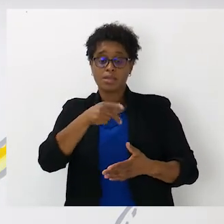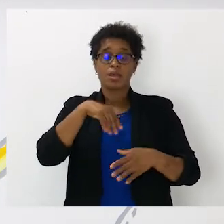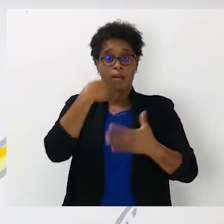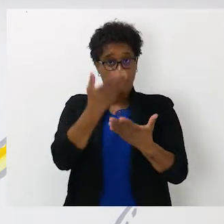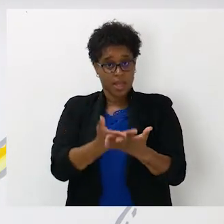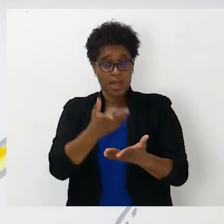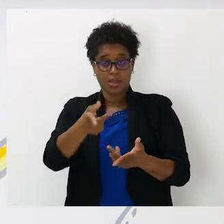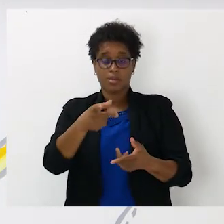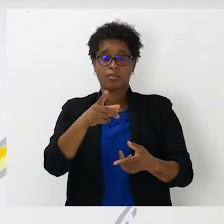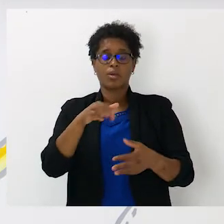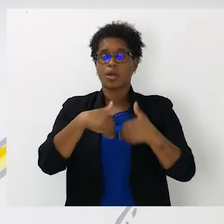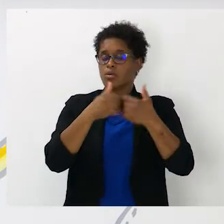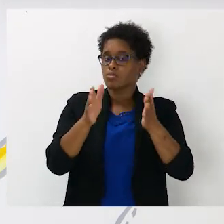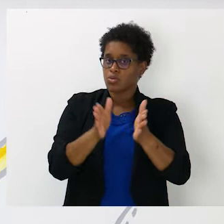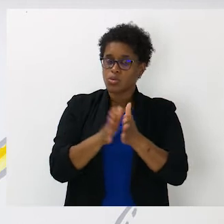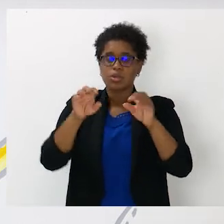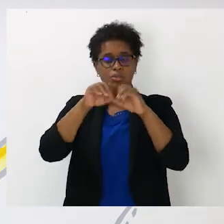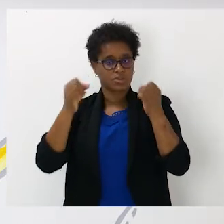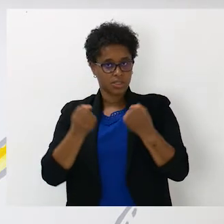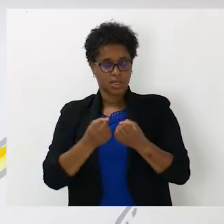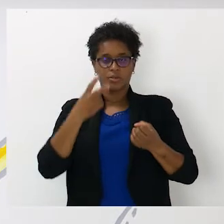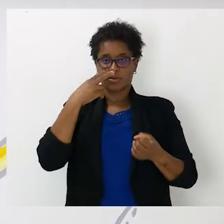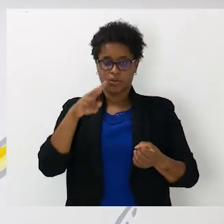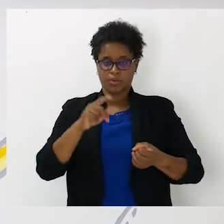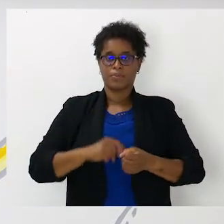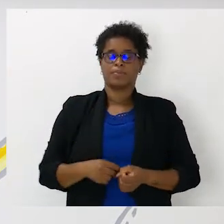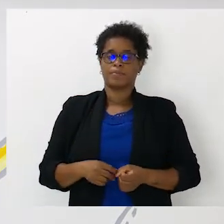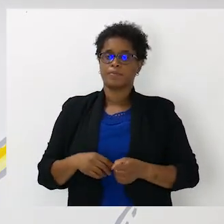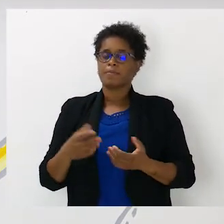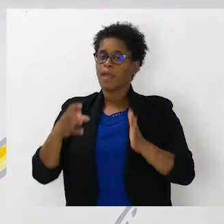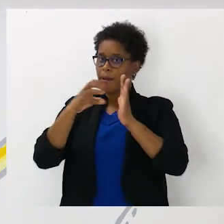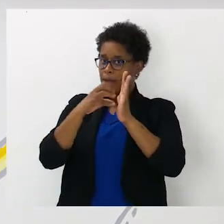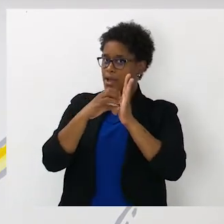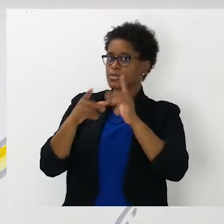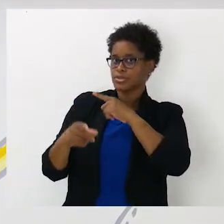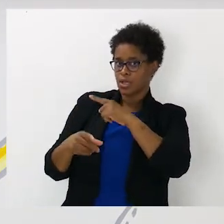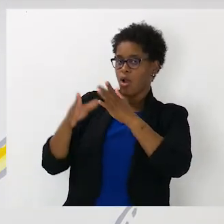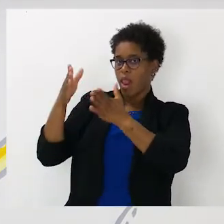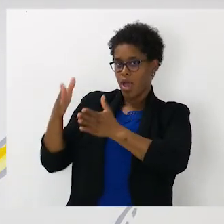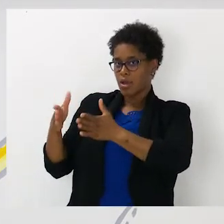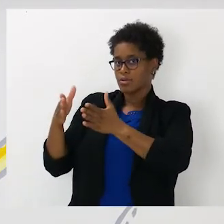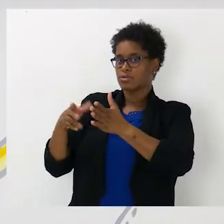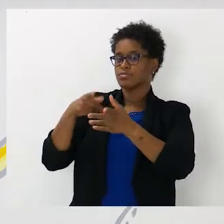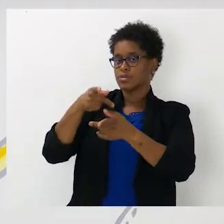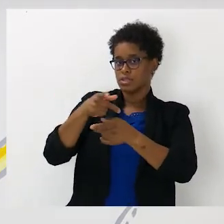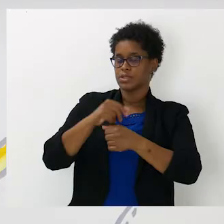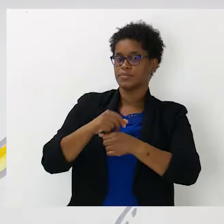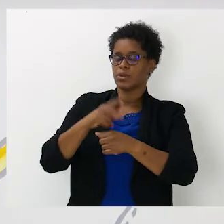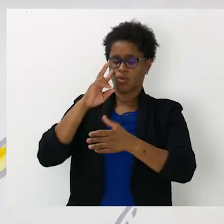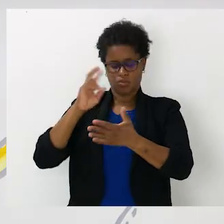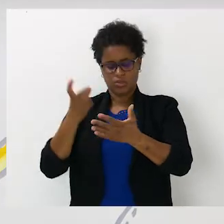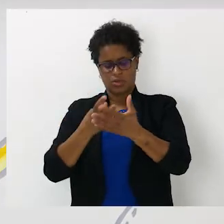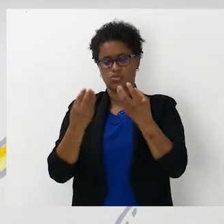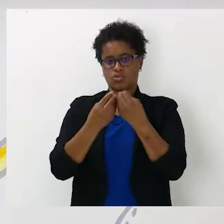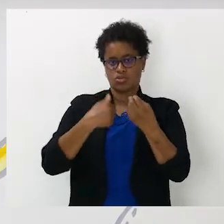aplicava-se para o resto da sociedade. Tanto a imagem ao lado nos indica, observe